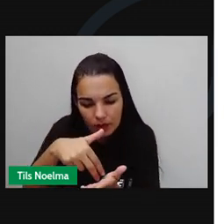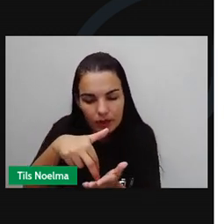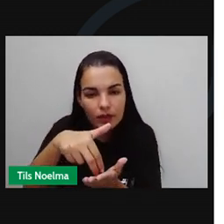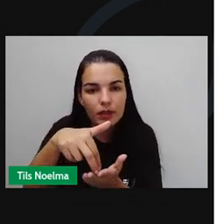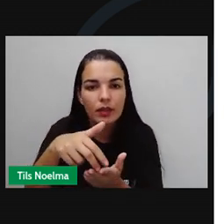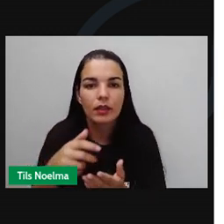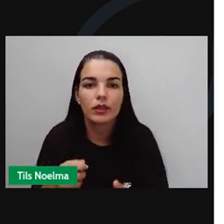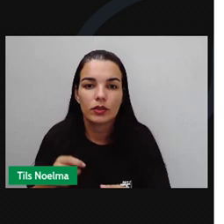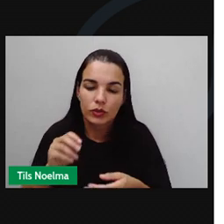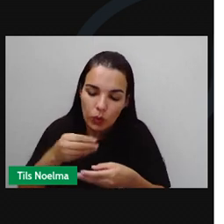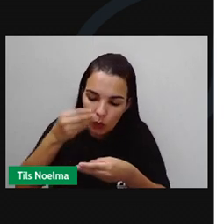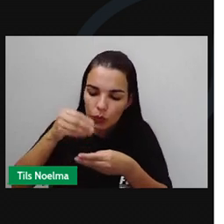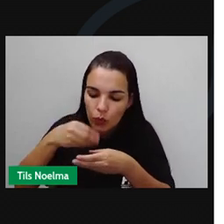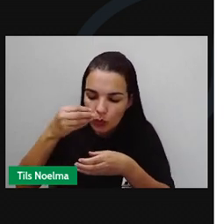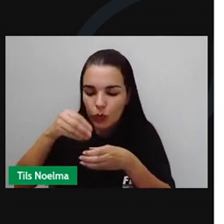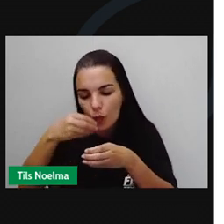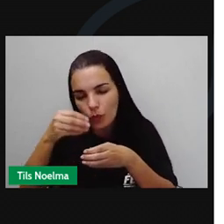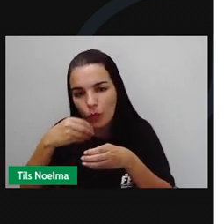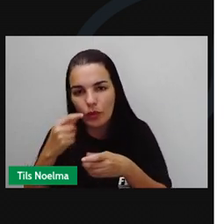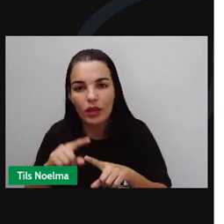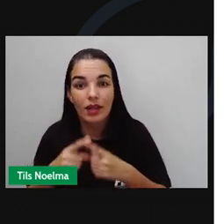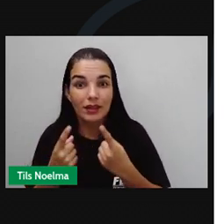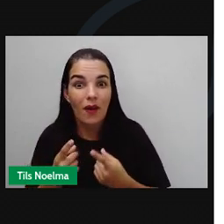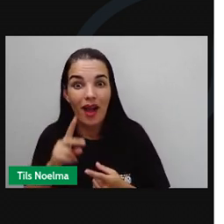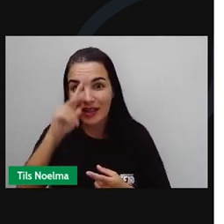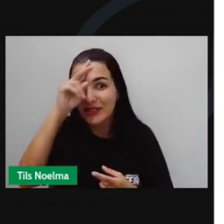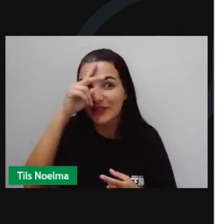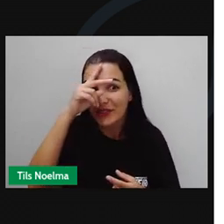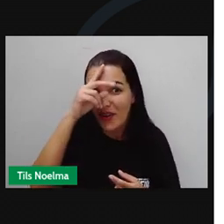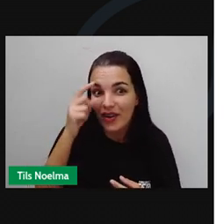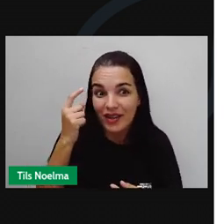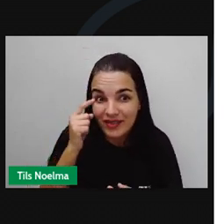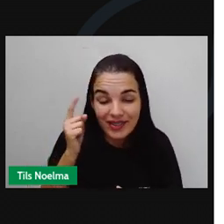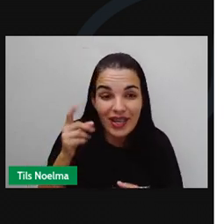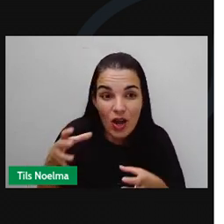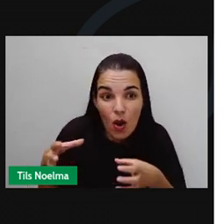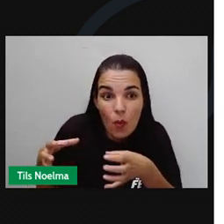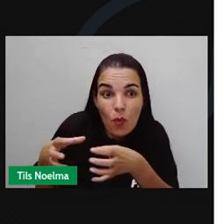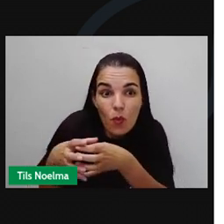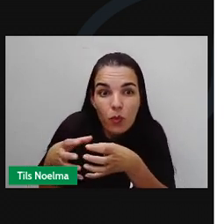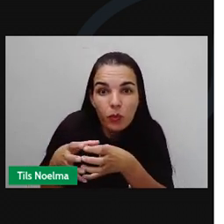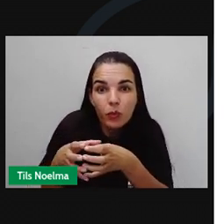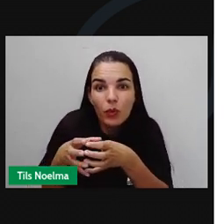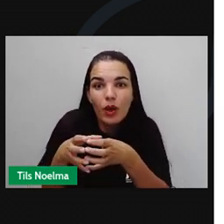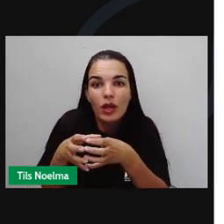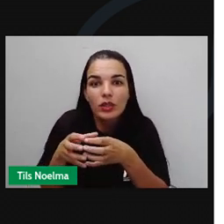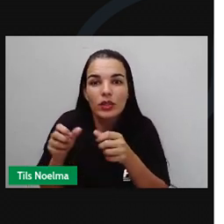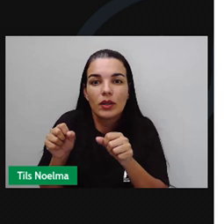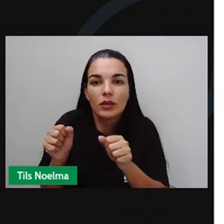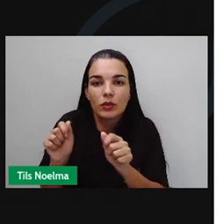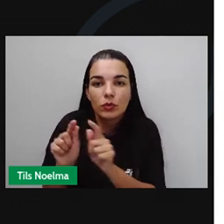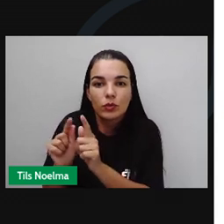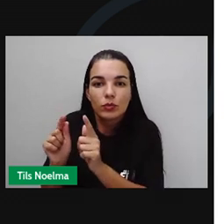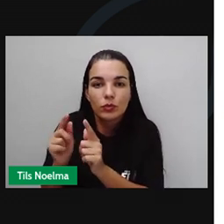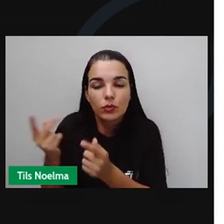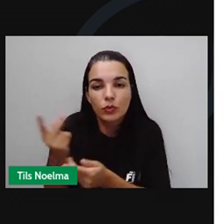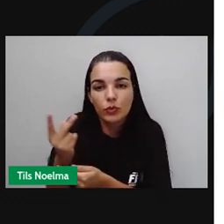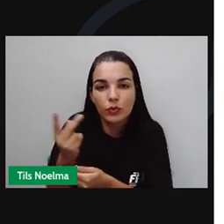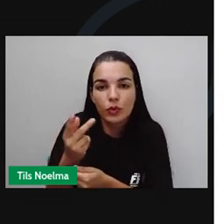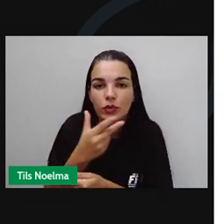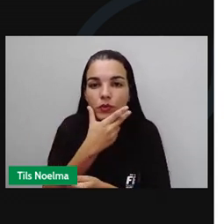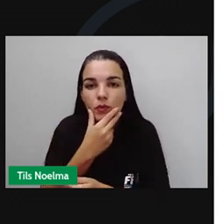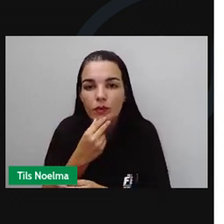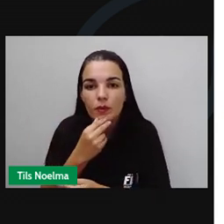espaço comendo mingau. Essa e outras histórias foram reunidas pelos irmãos Grimm, que caminharam por toda a